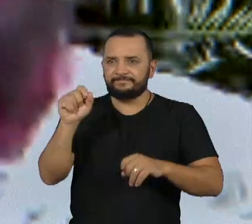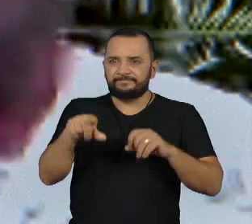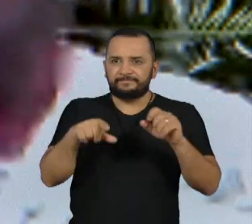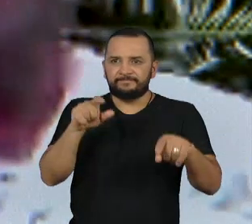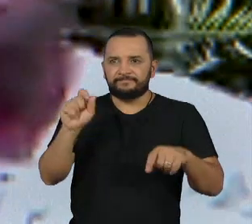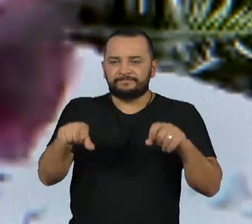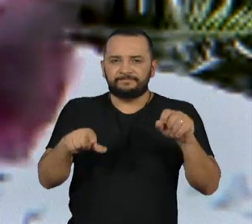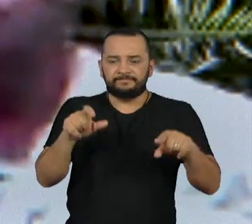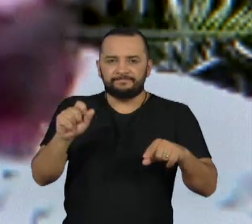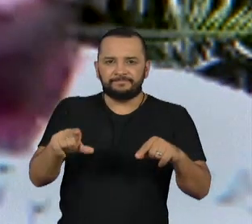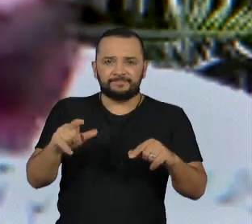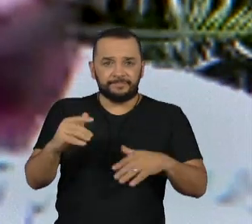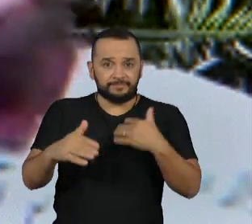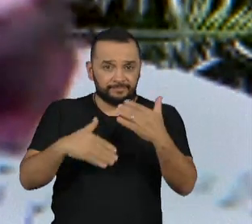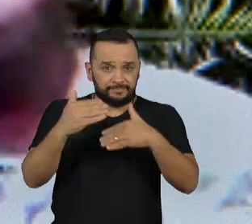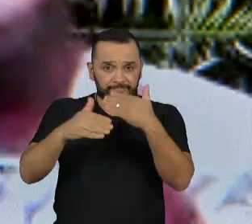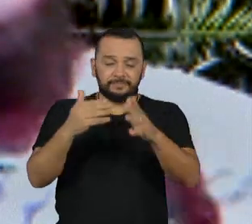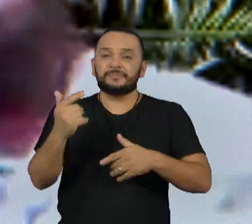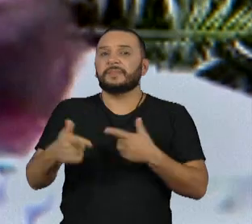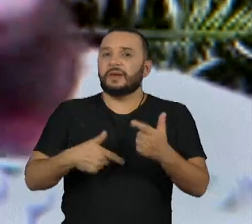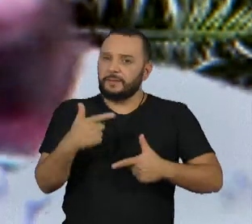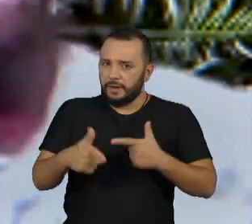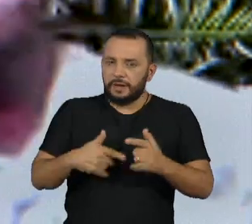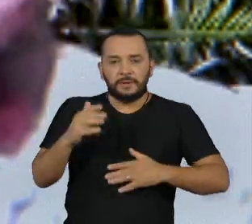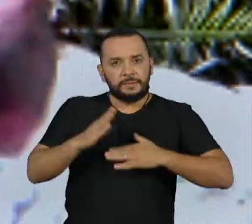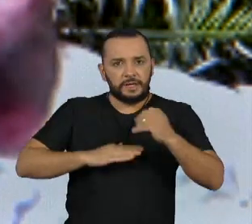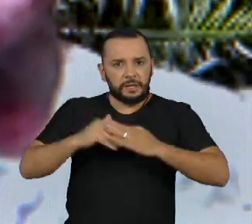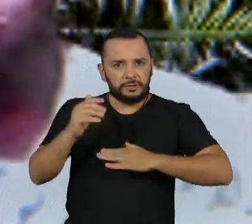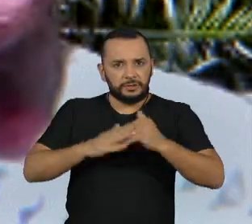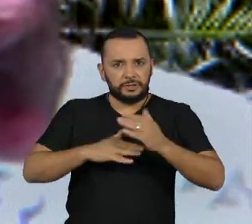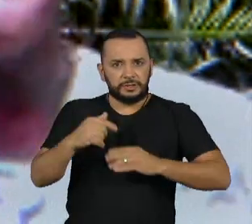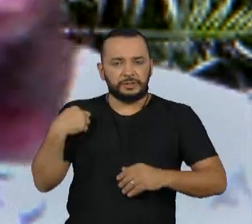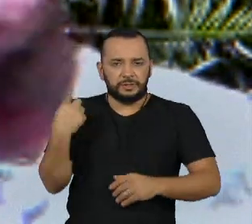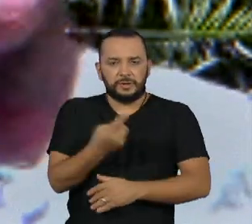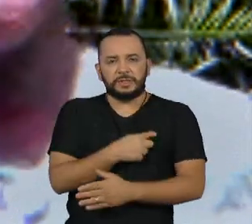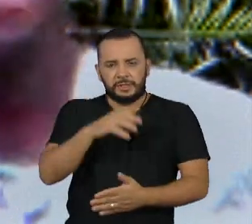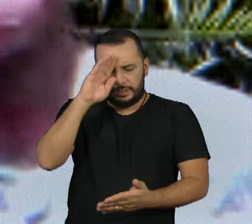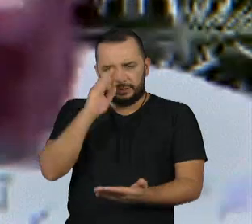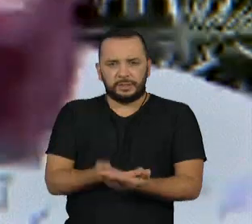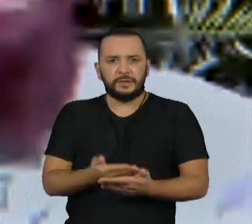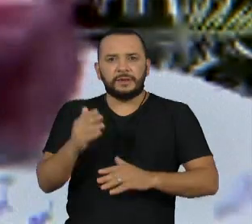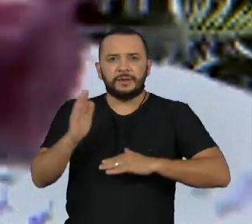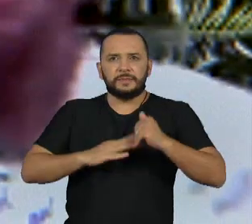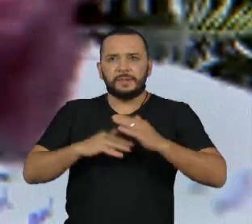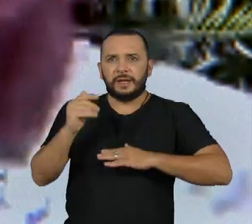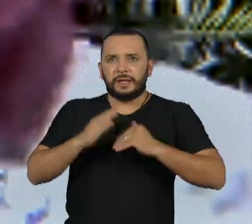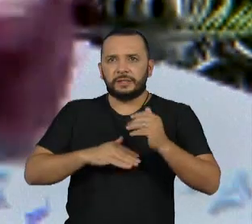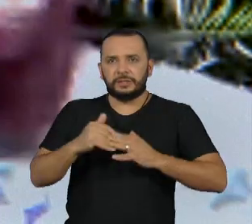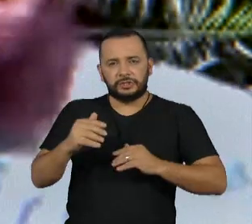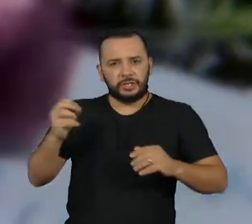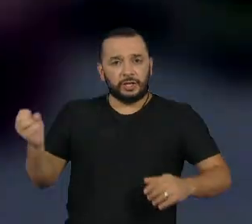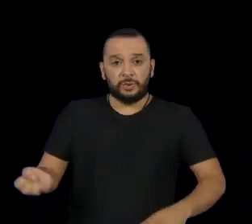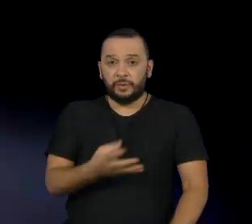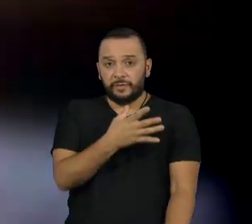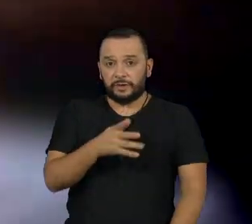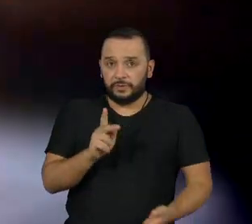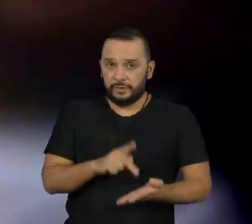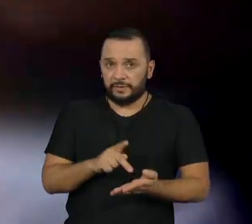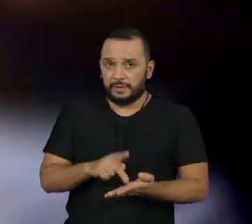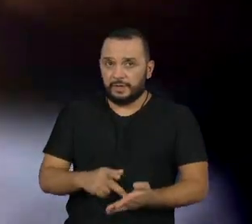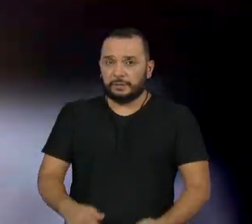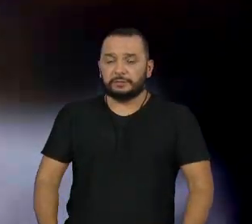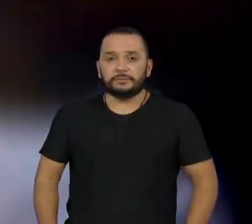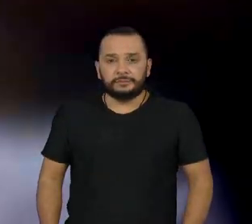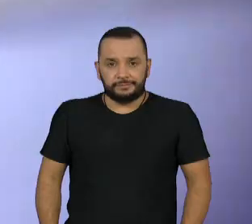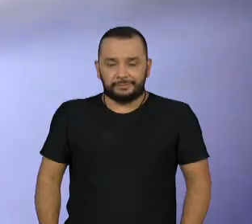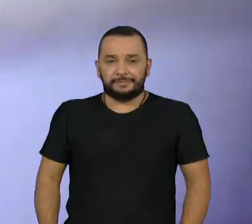fazendo, desenvolvendo essa prática que a gente acreditava ser uma prática inovadora e é.